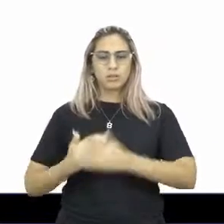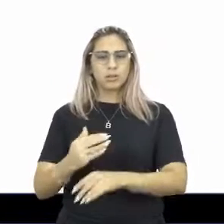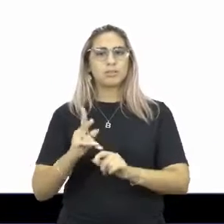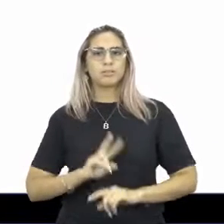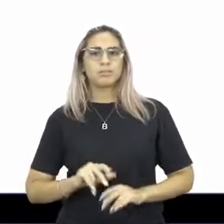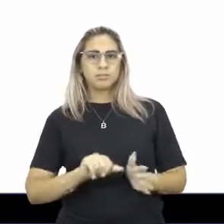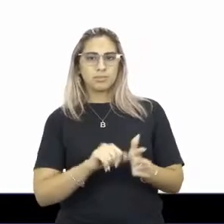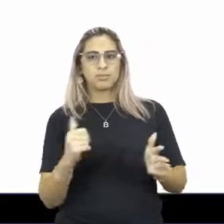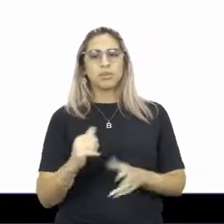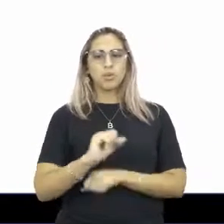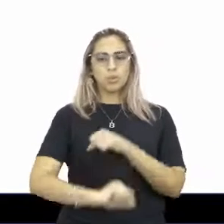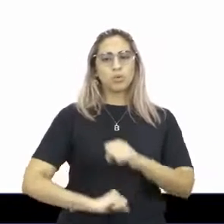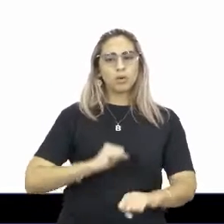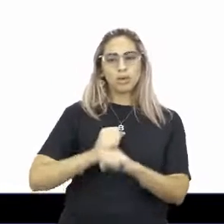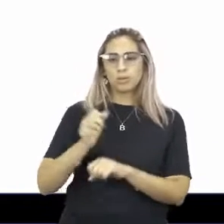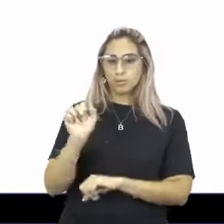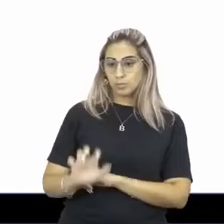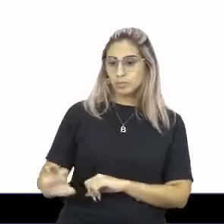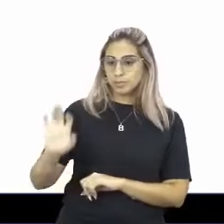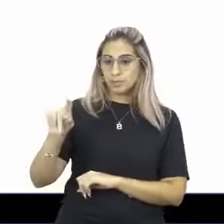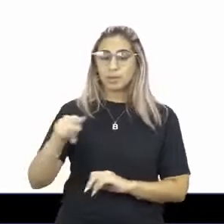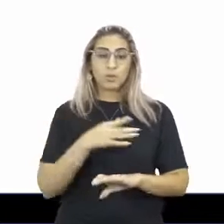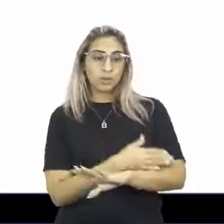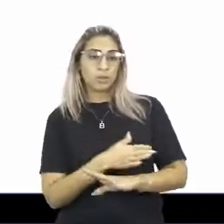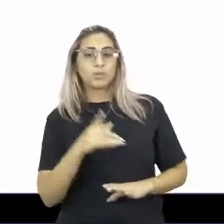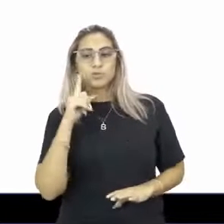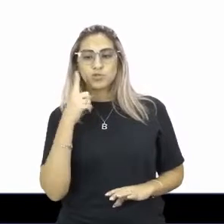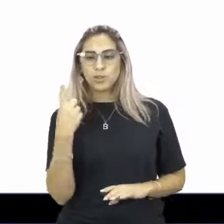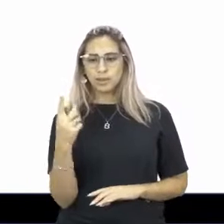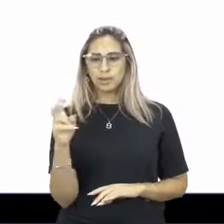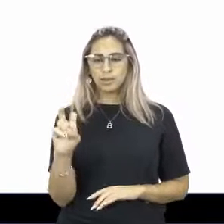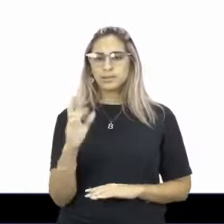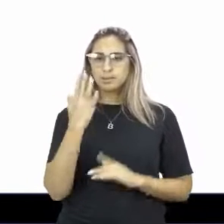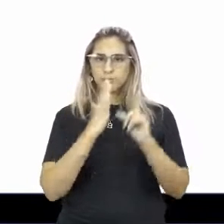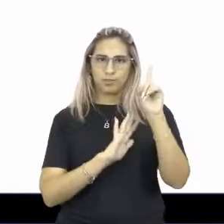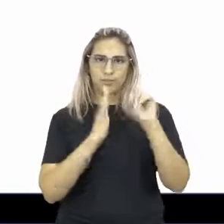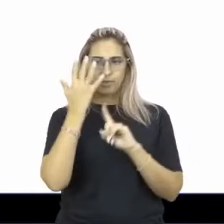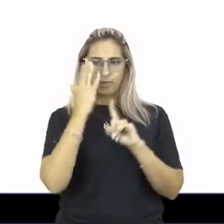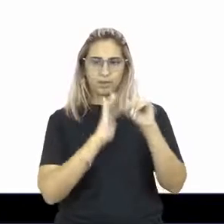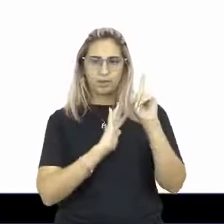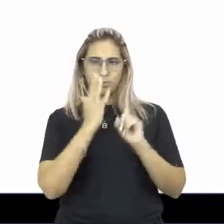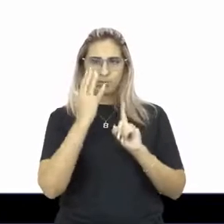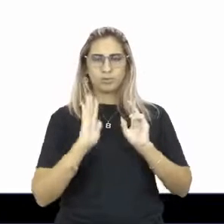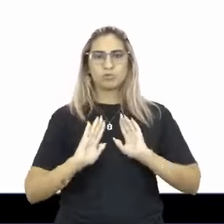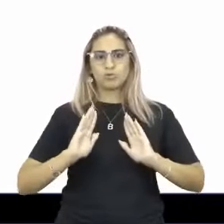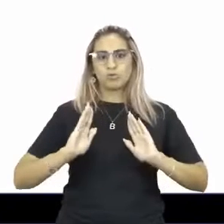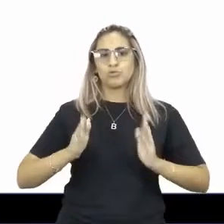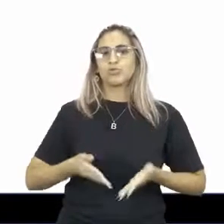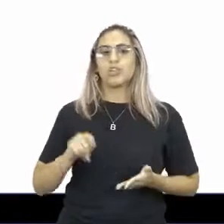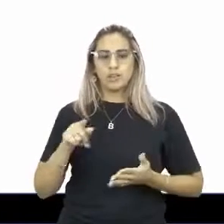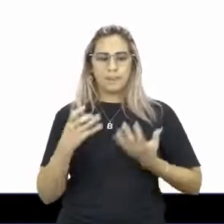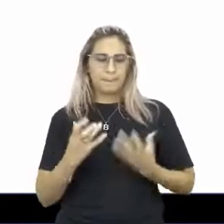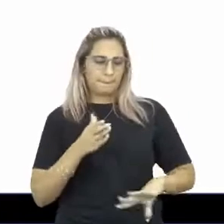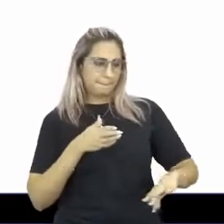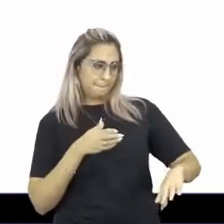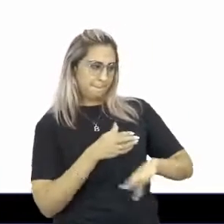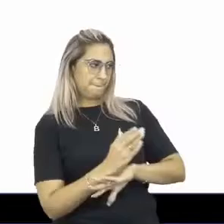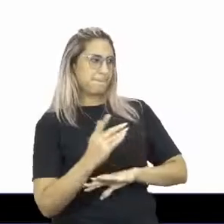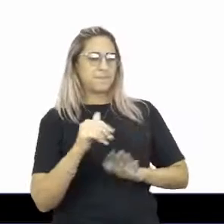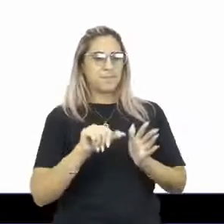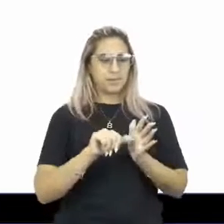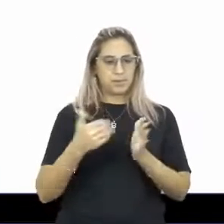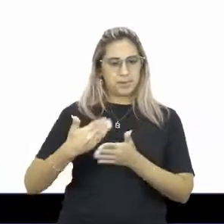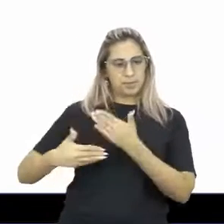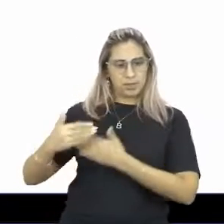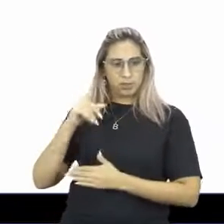dia letivo aqui no Estado, ele começa no dia 15 de fevereiro. Então, se você quer atuar já desde o primeiro dia,